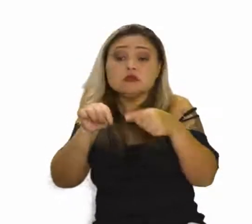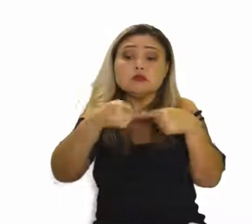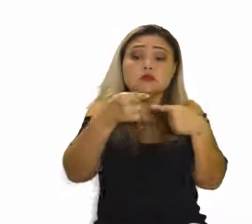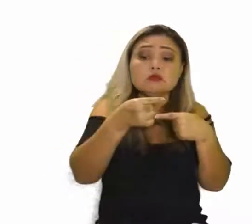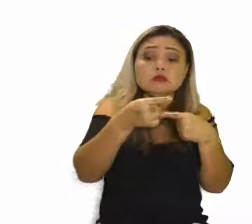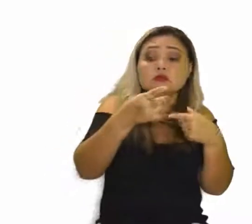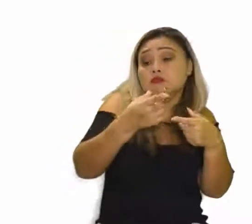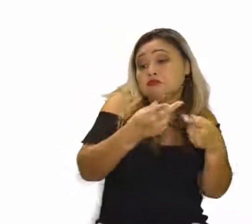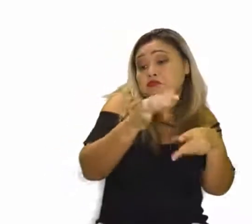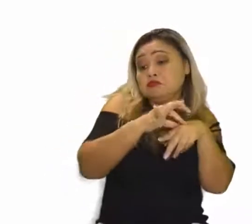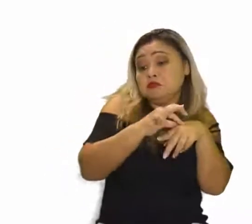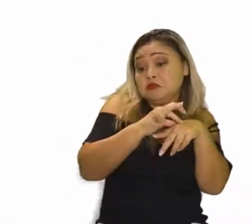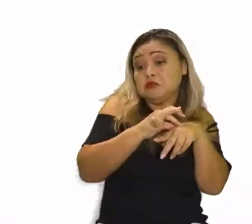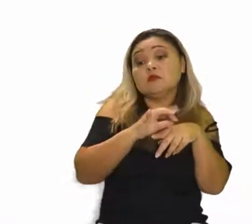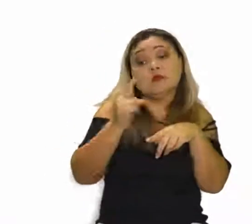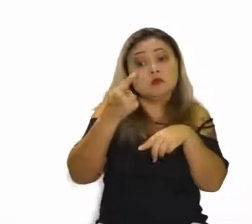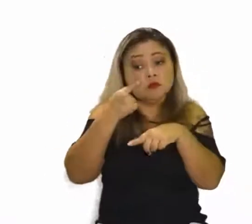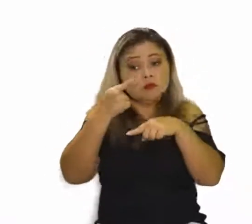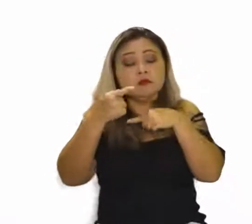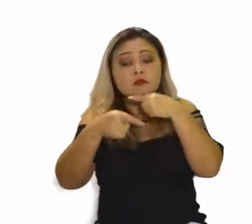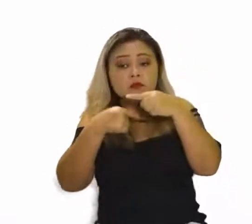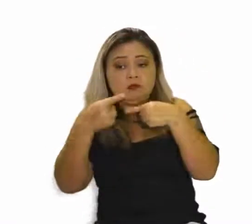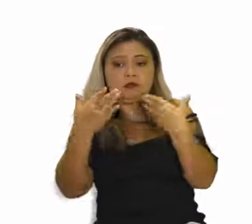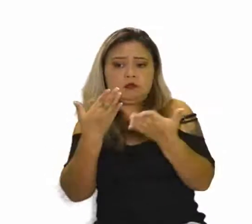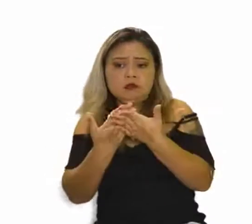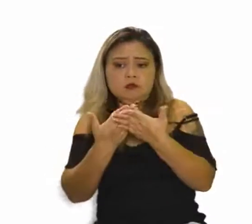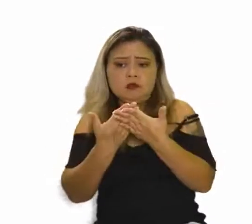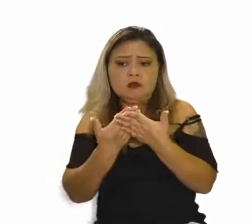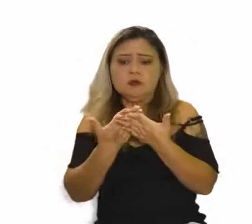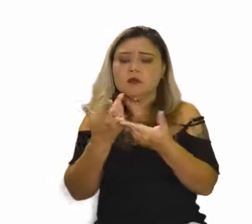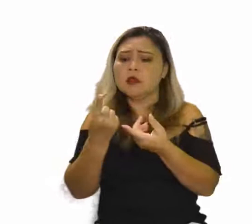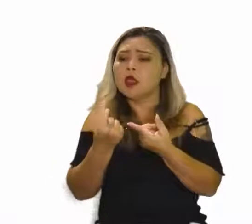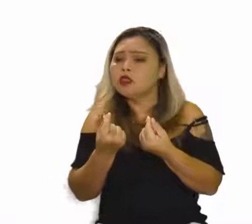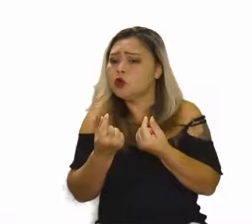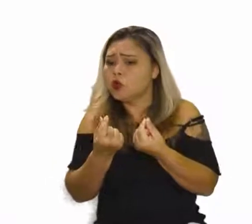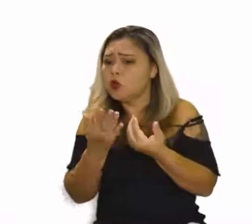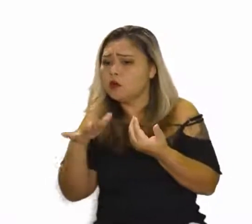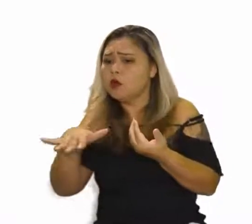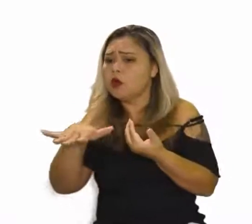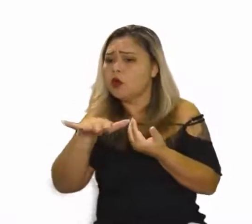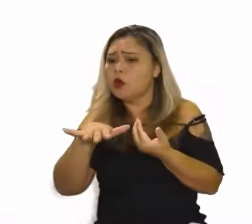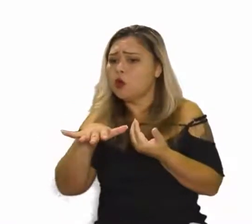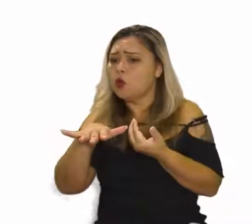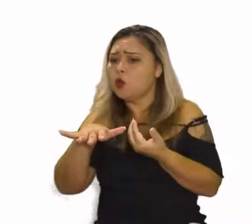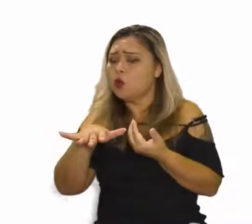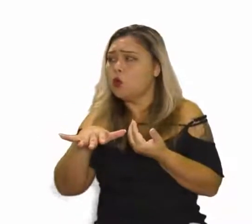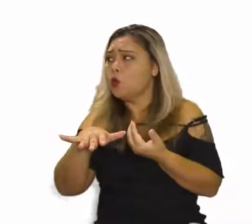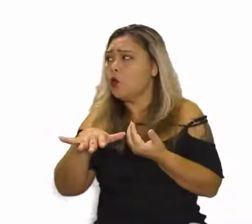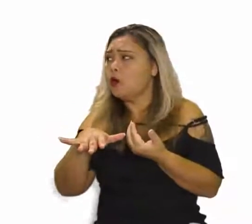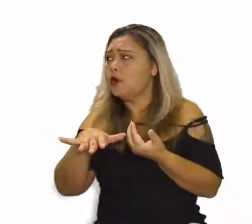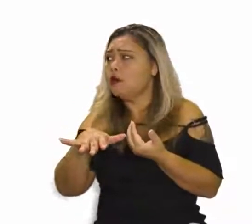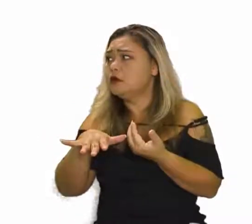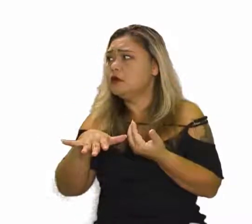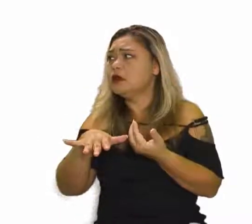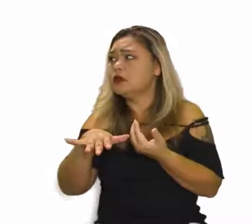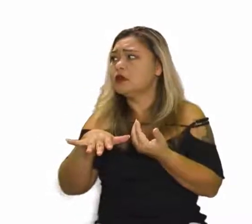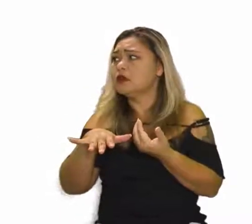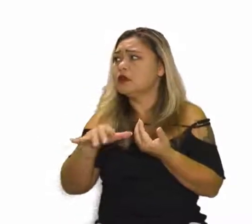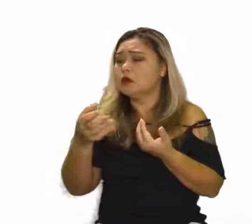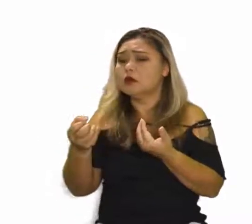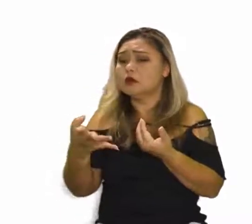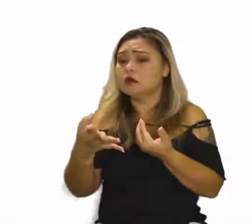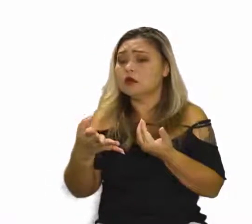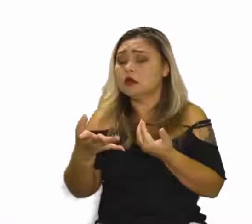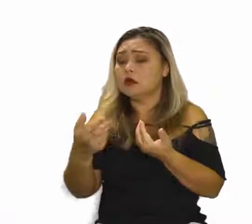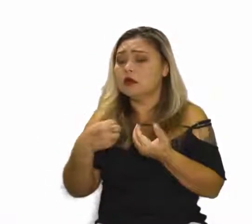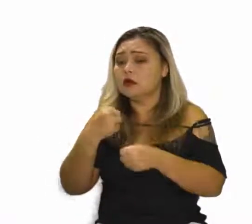ou corte? A gente vai ver dentro da aula de economia. Como é que é? Essa aula vai ser nova desse